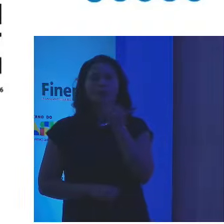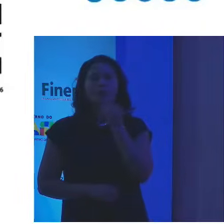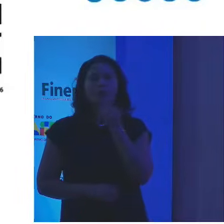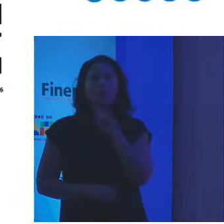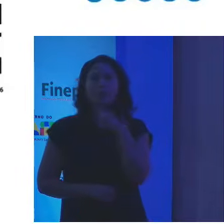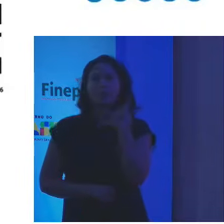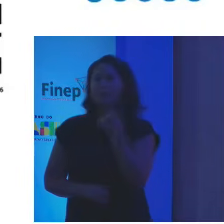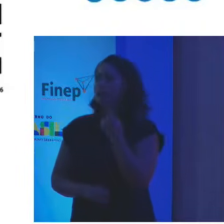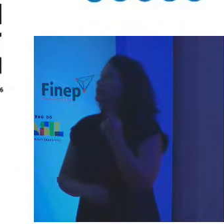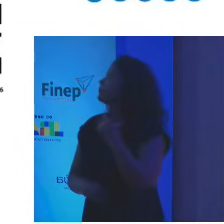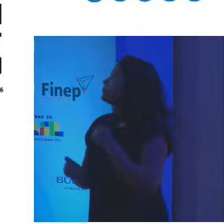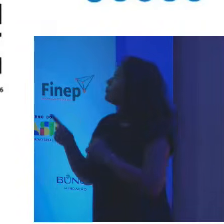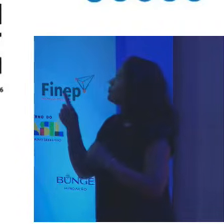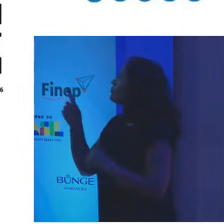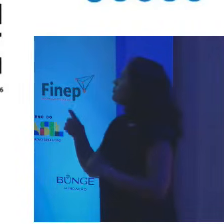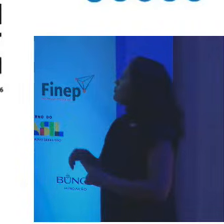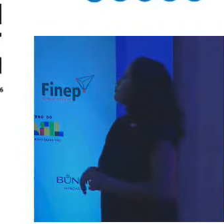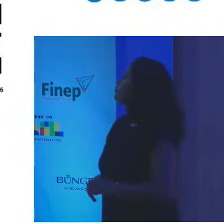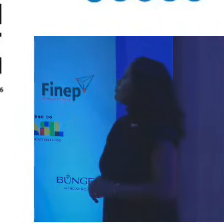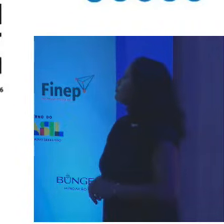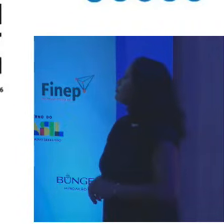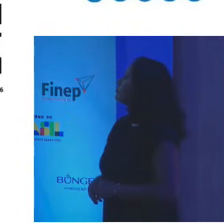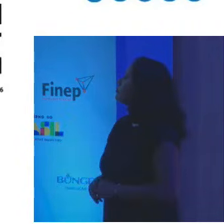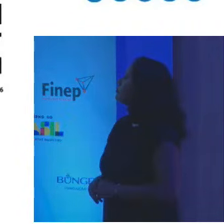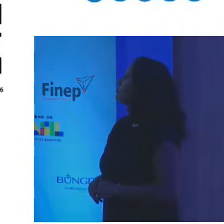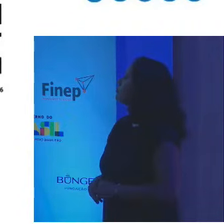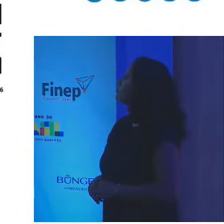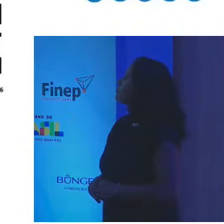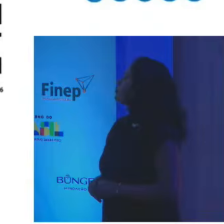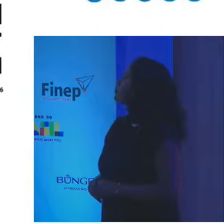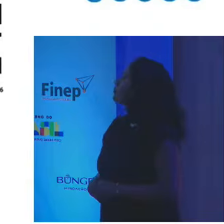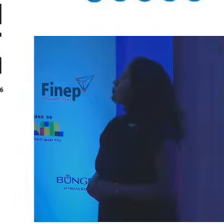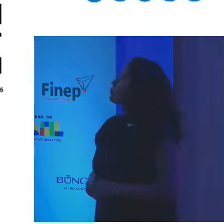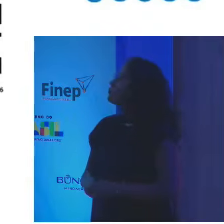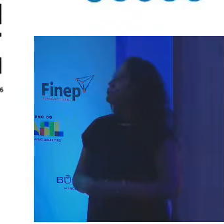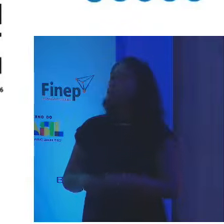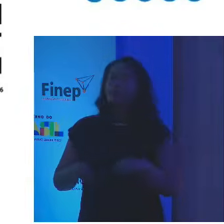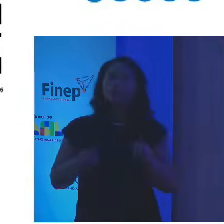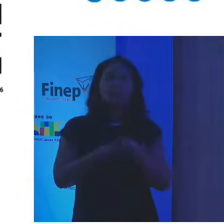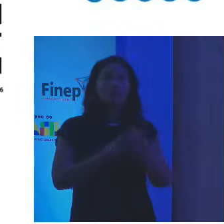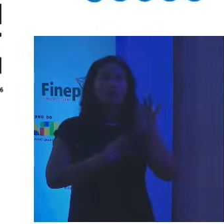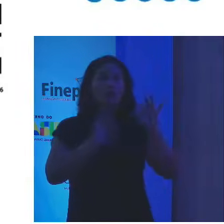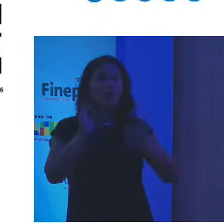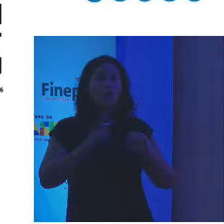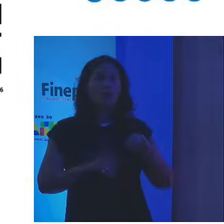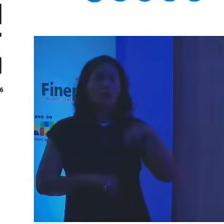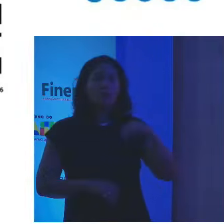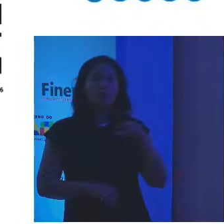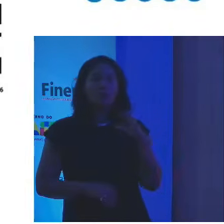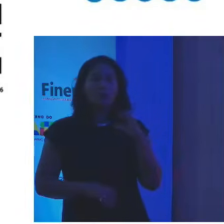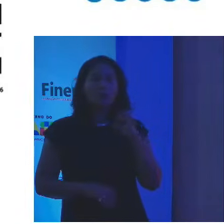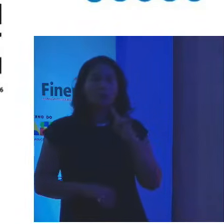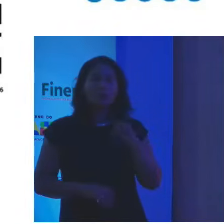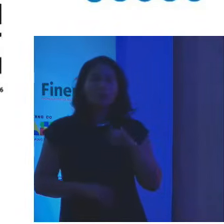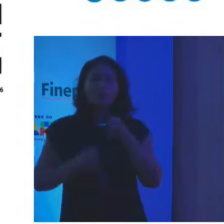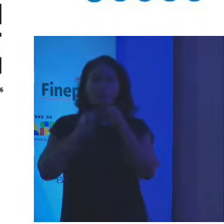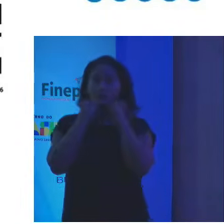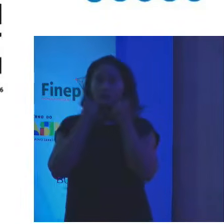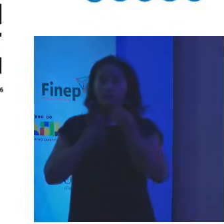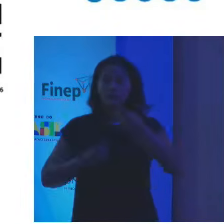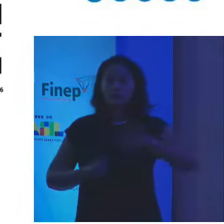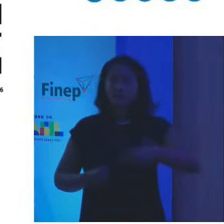colocar o que a gente faz à frente. O INPO está trabalhando nisso. E o INPO também organizou agora, em março, o simpósio acadêmico aqui neste